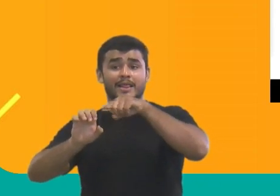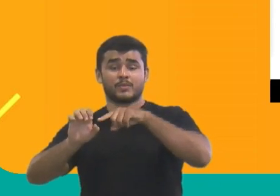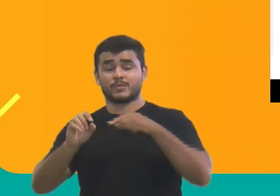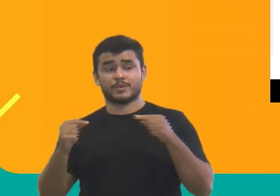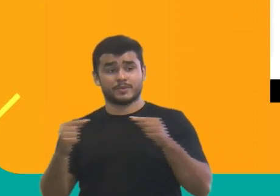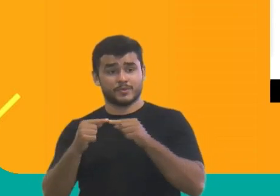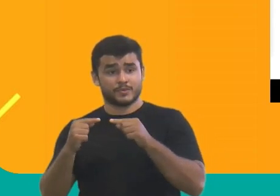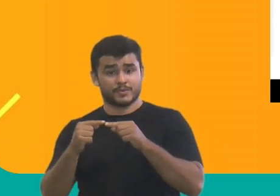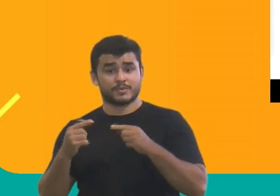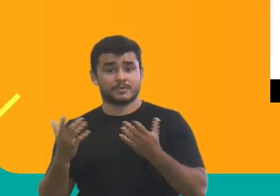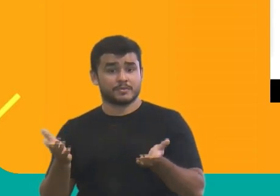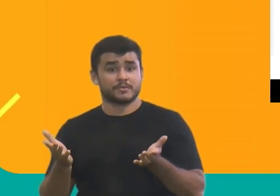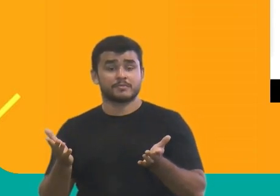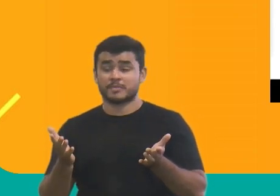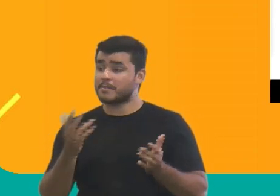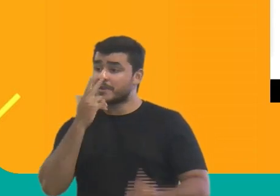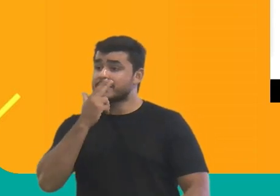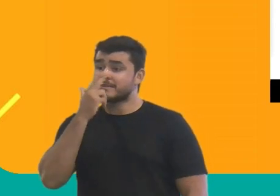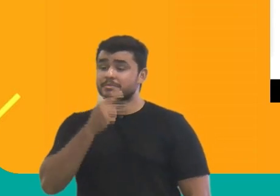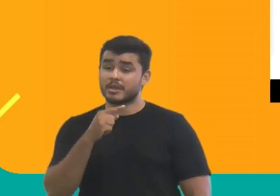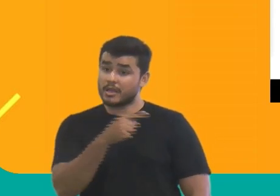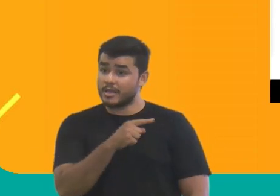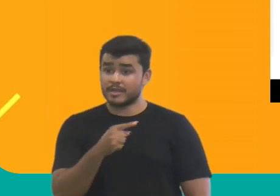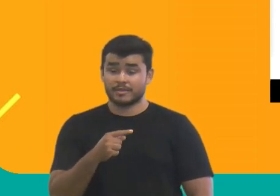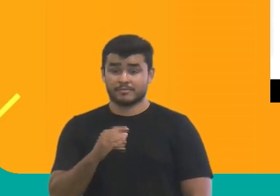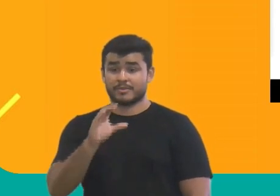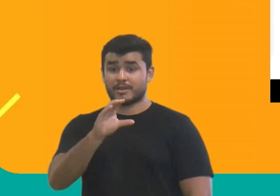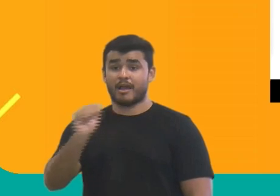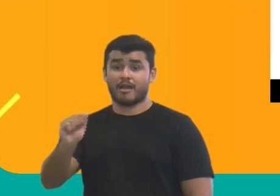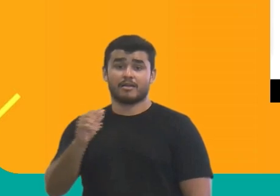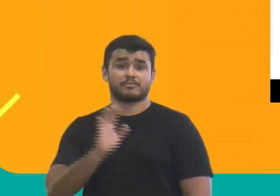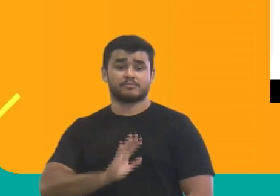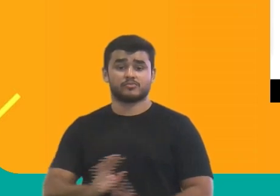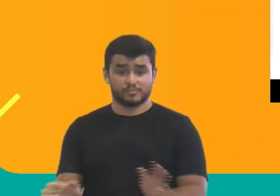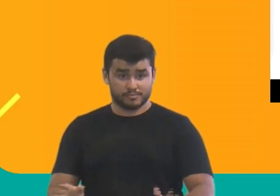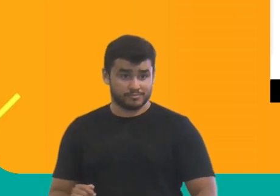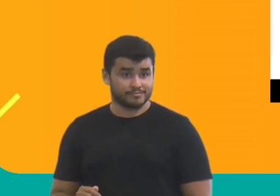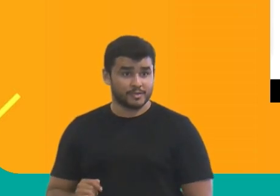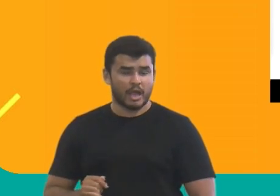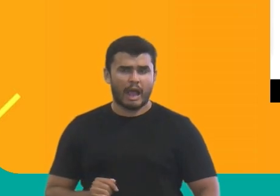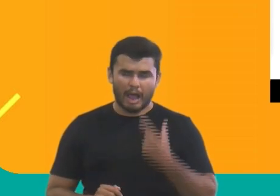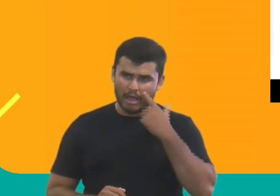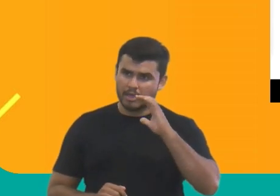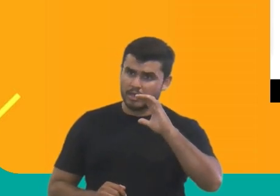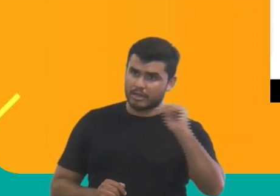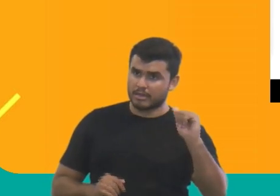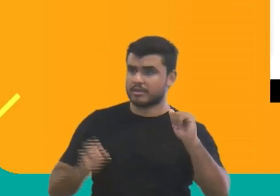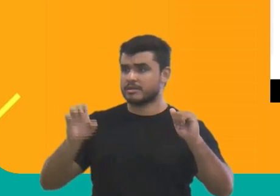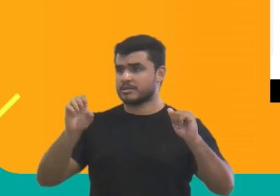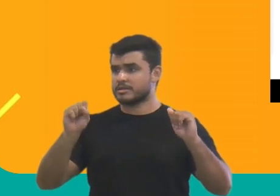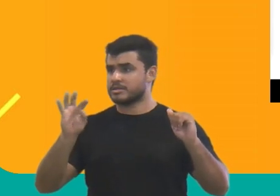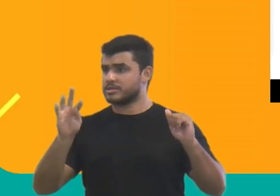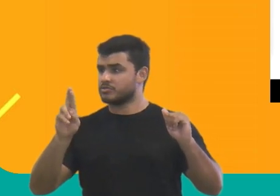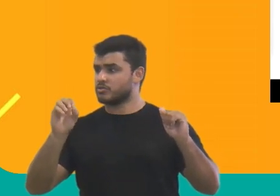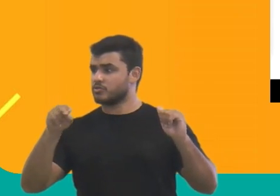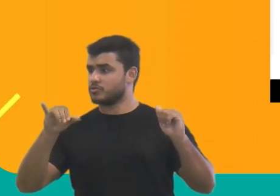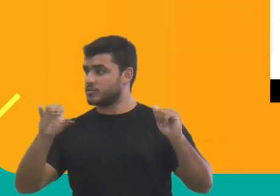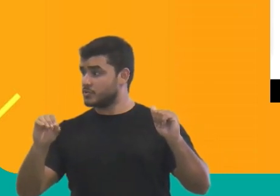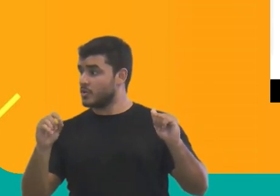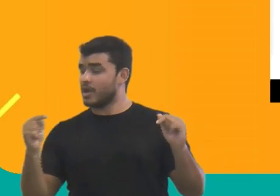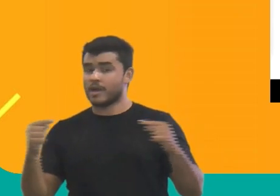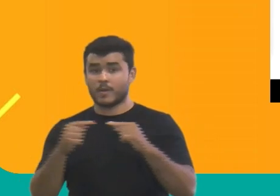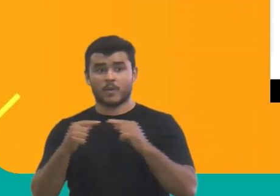valência, que é a camada periférica, do cálcio. Então, conexões que o cálcio fazia, ele também vai conseguir fazer. Só que se ele